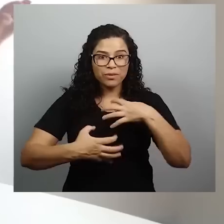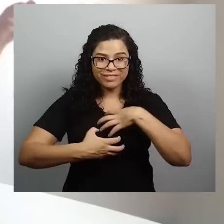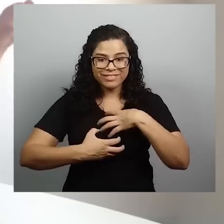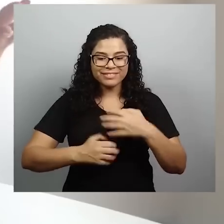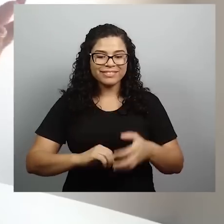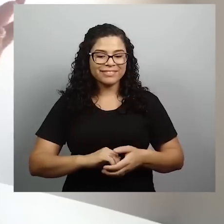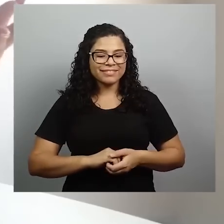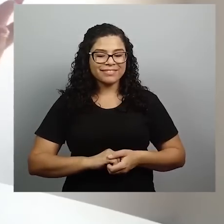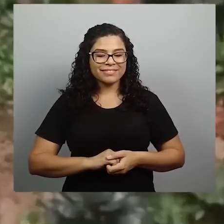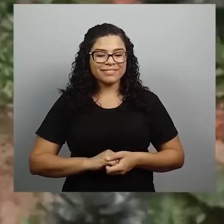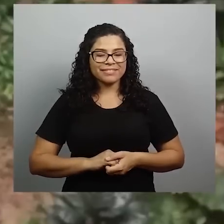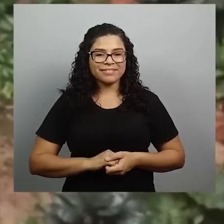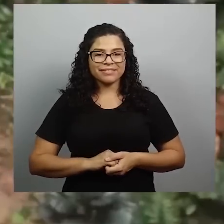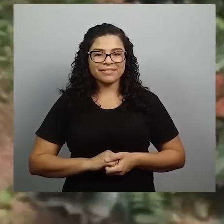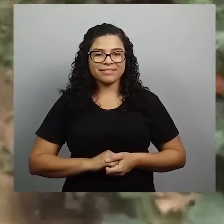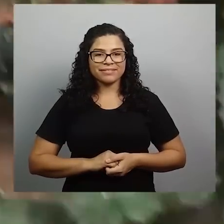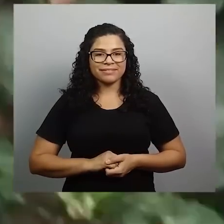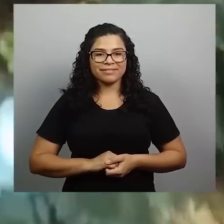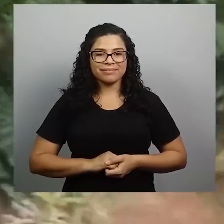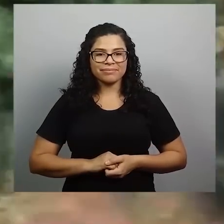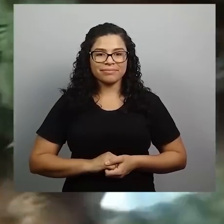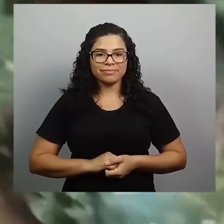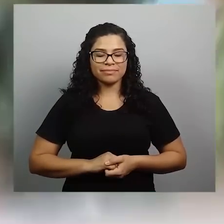Vamos ver como vai ficar?